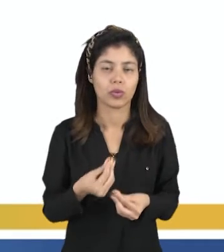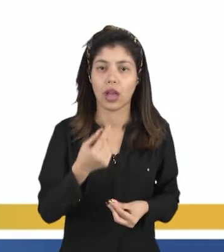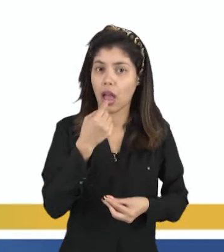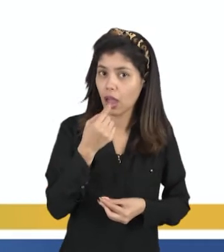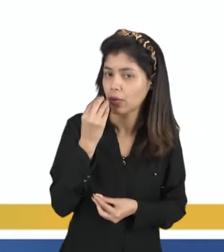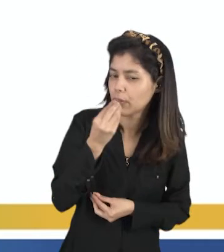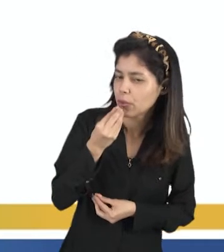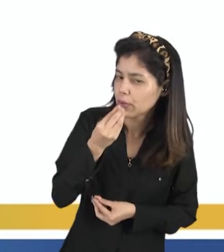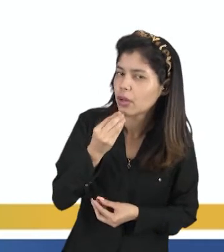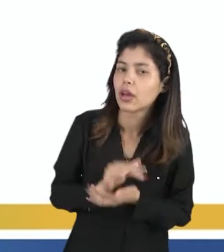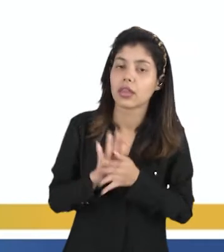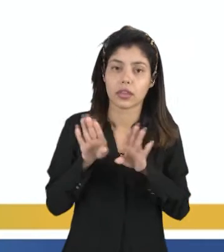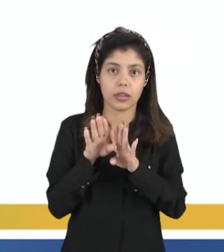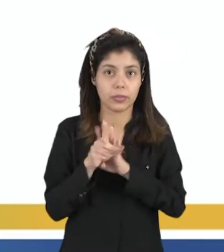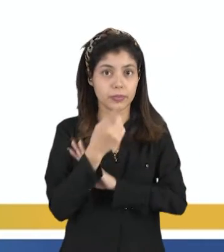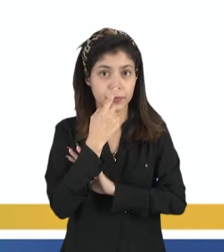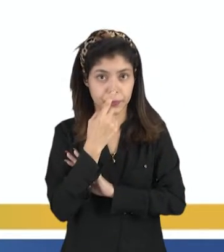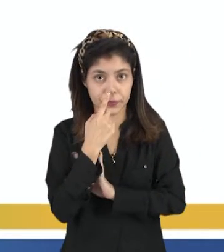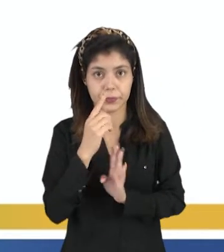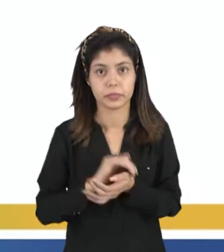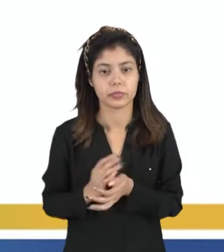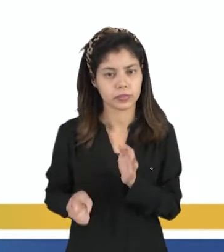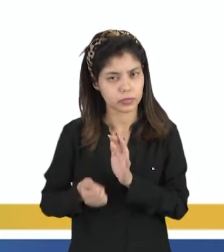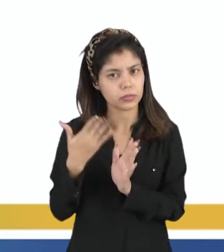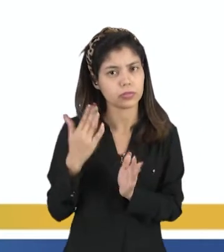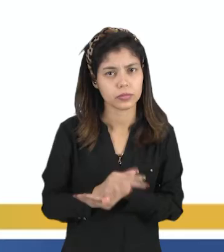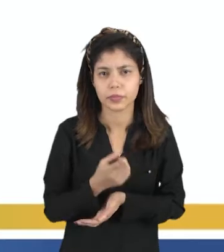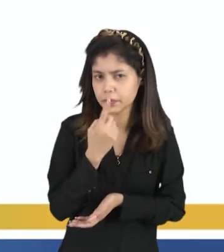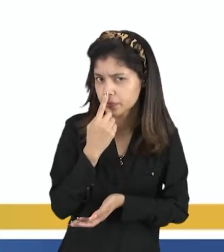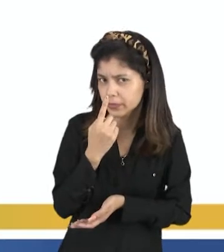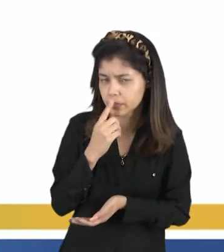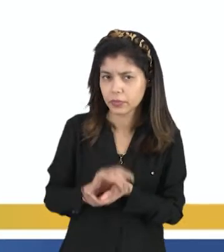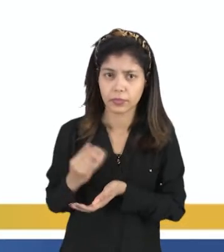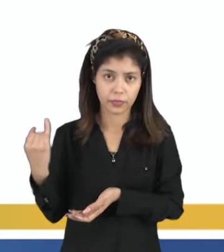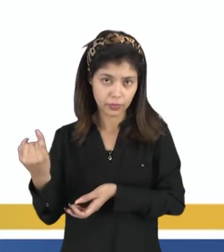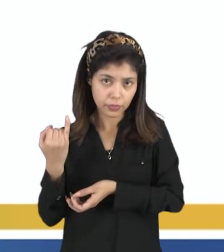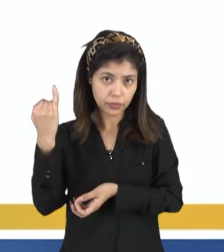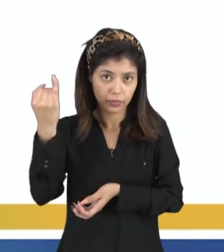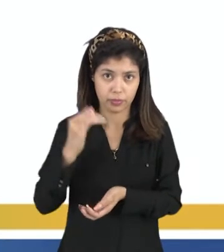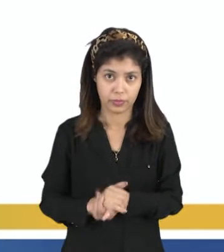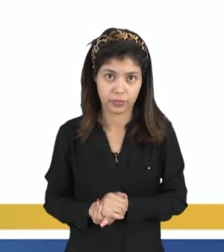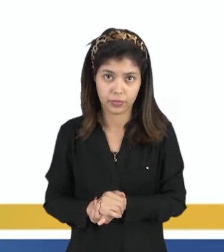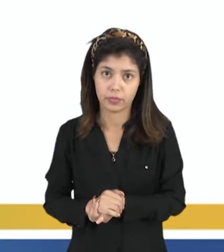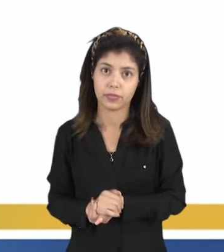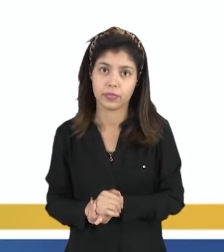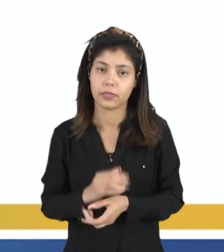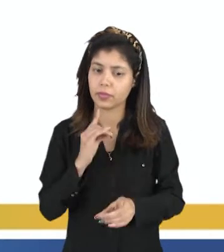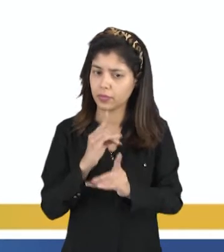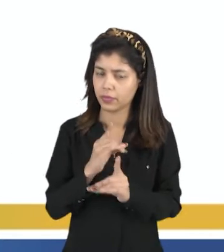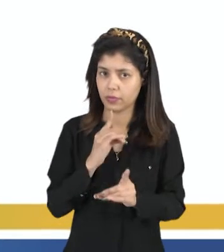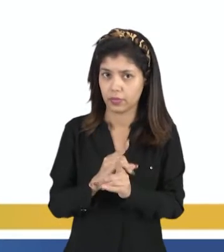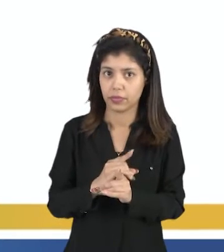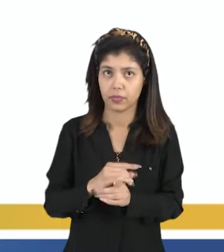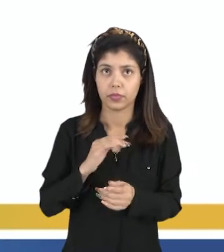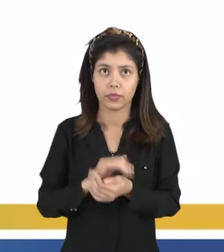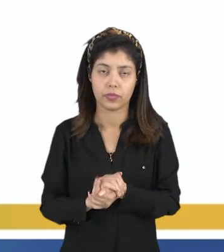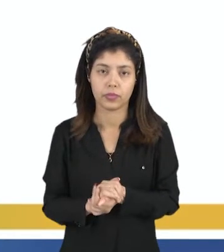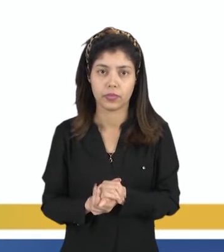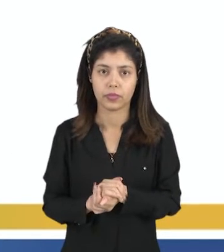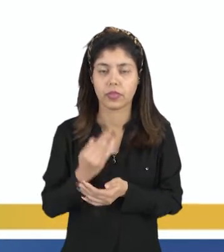quanto do olfato. E muitas vezes os odores eles são fundamentais para identificar o